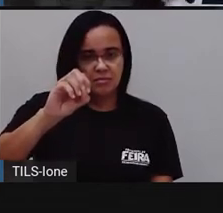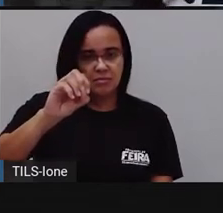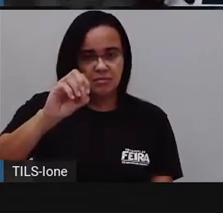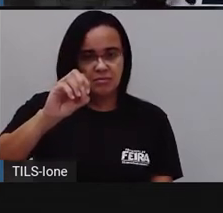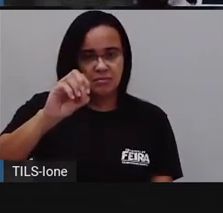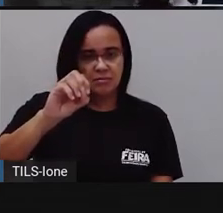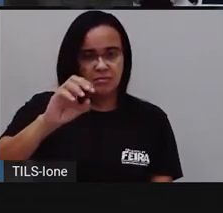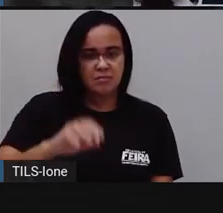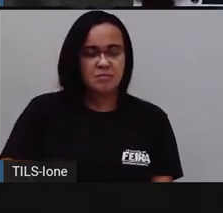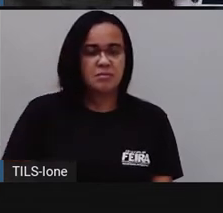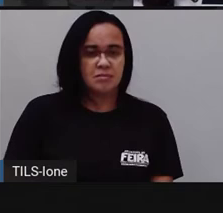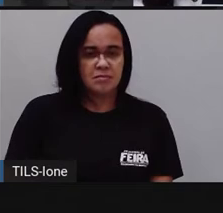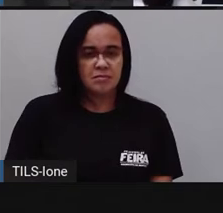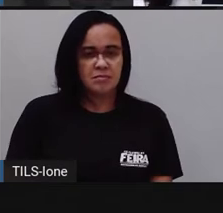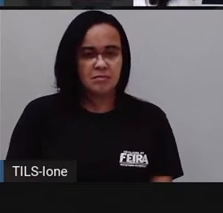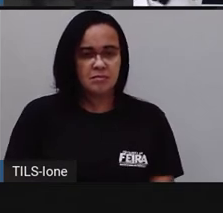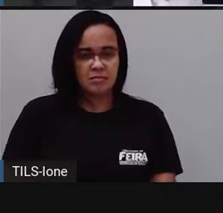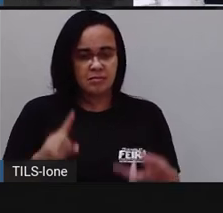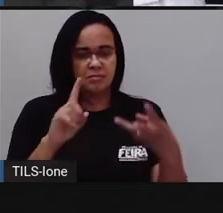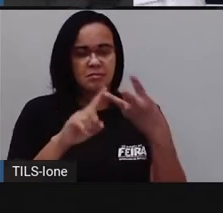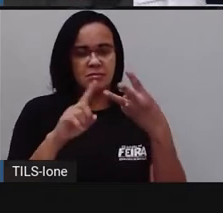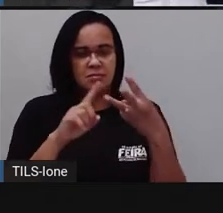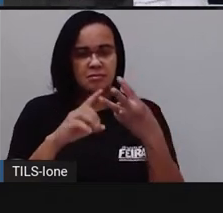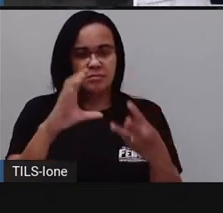O outro foi cordeiro, não foi?